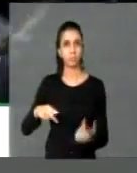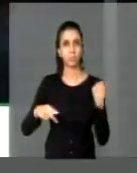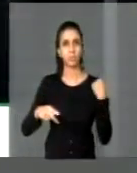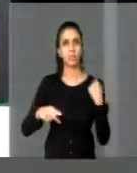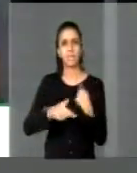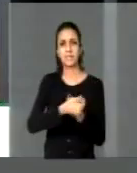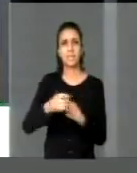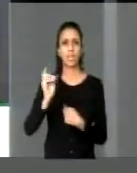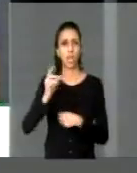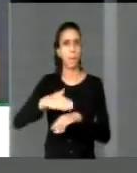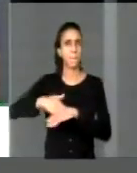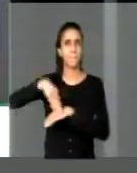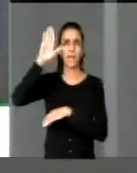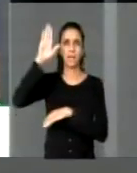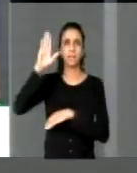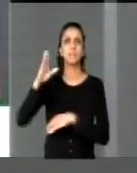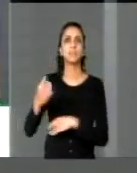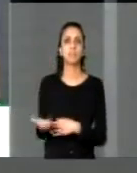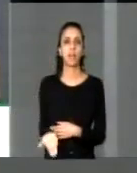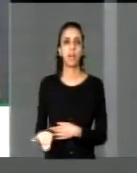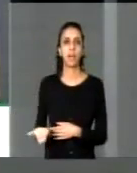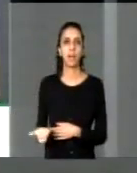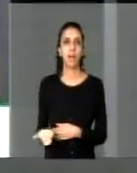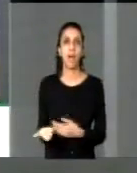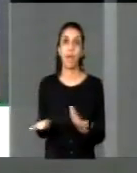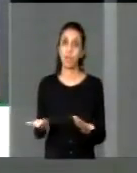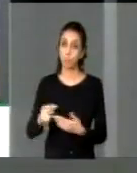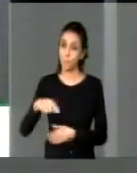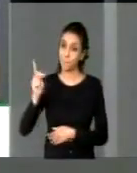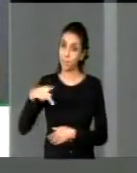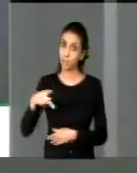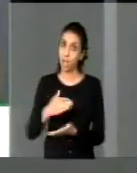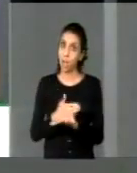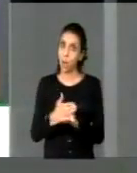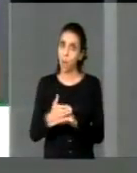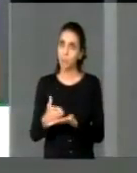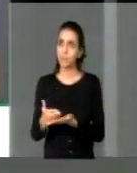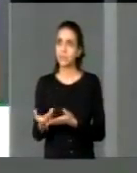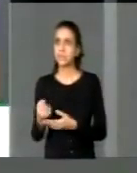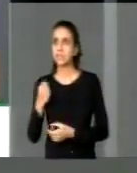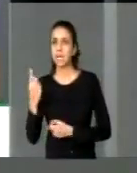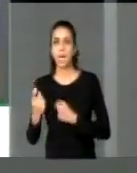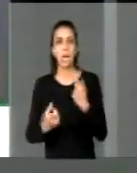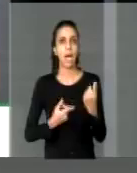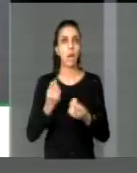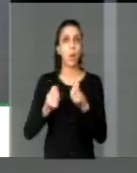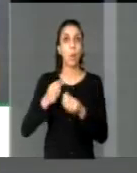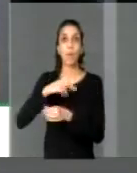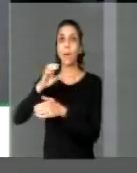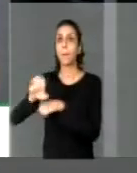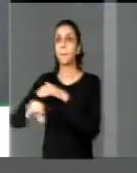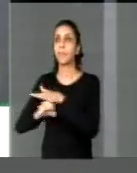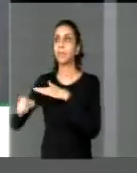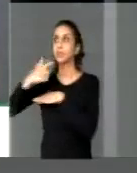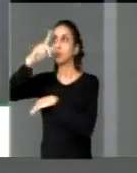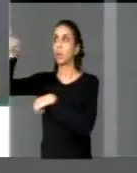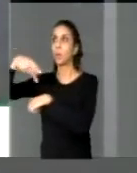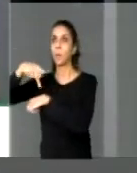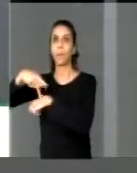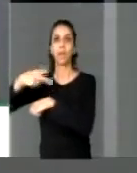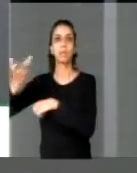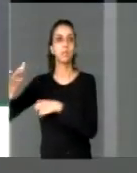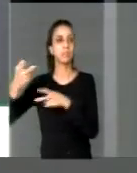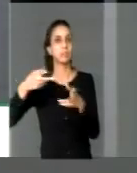$100, não mais se encontravam com facilidade fornecedores estrangeiros para a cadeia de petróleo e óleo e